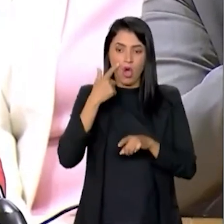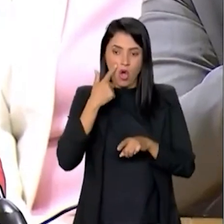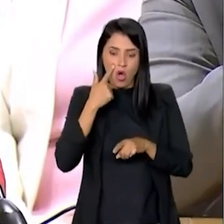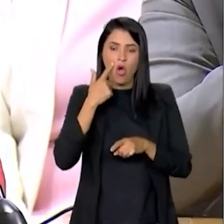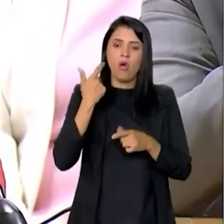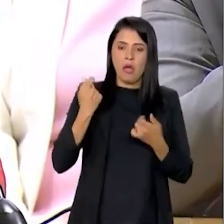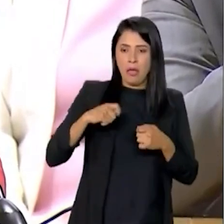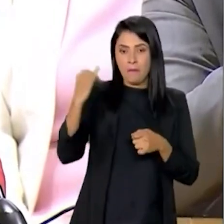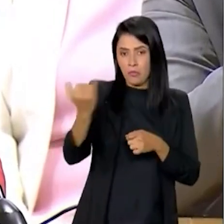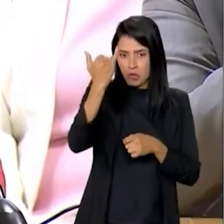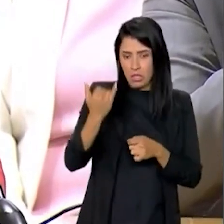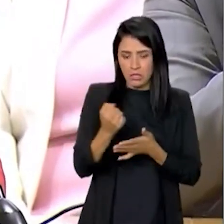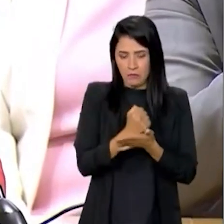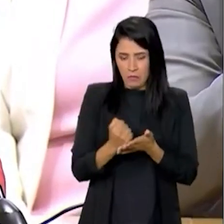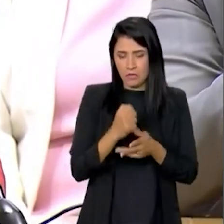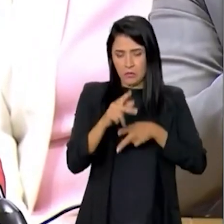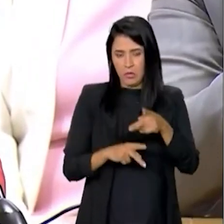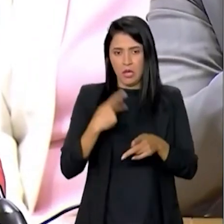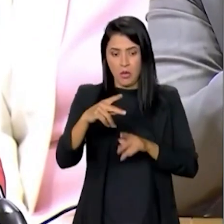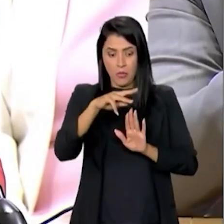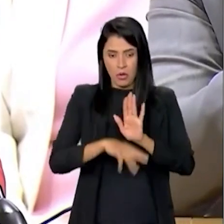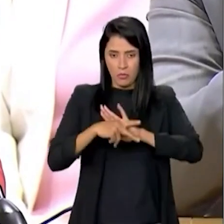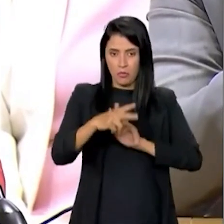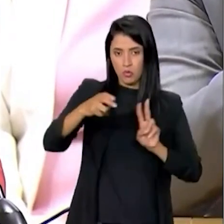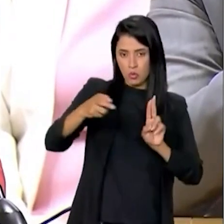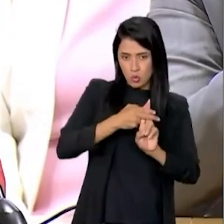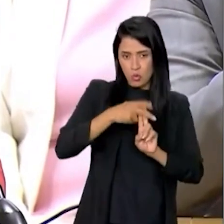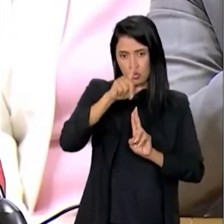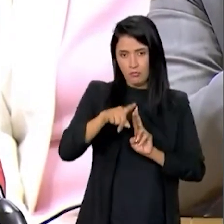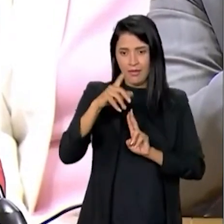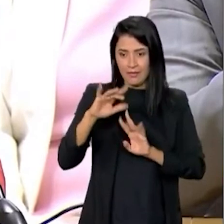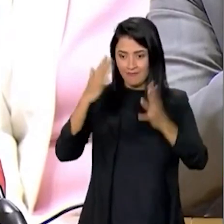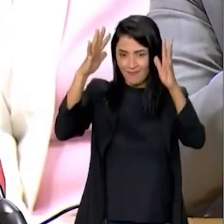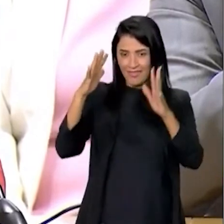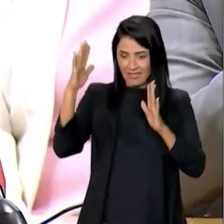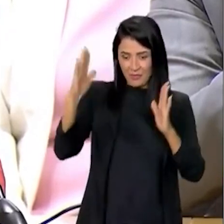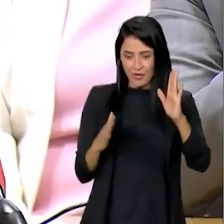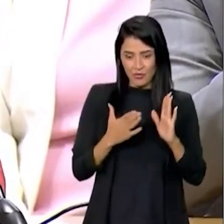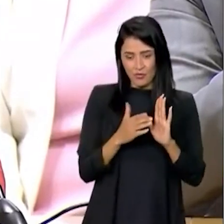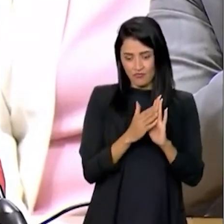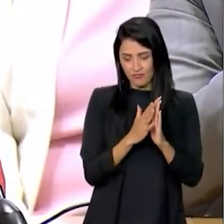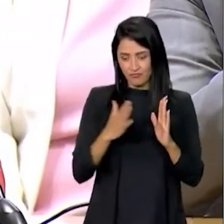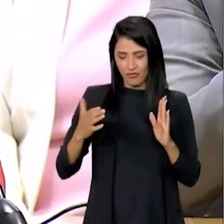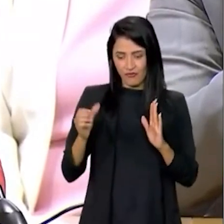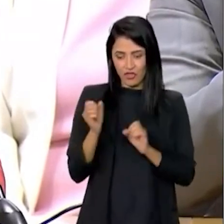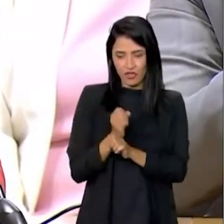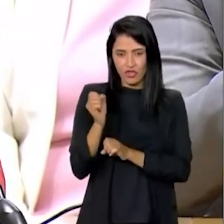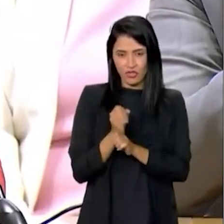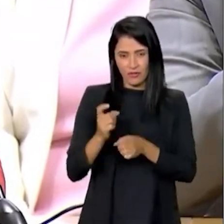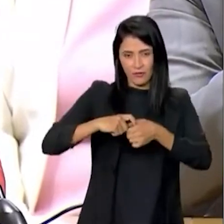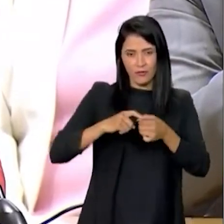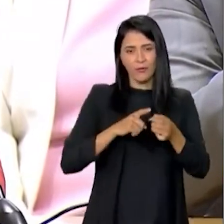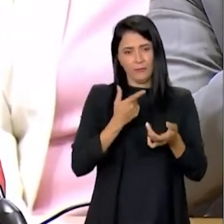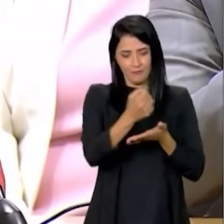Farmácia Popular como programa do SUS e celebrar nesses 20 anos que o Farmácia Popular